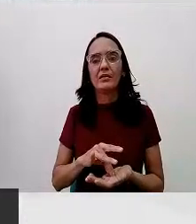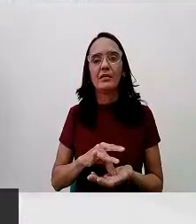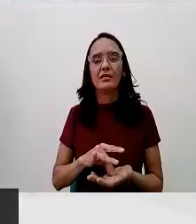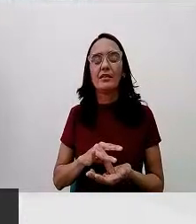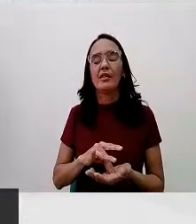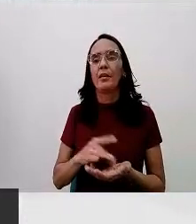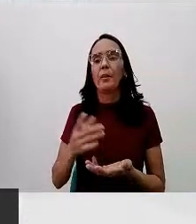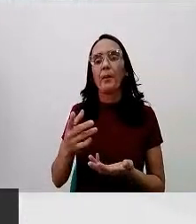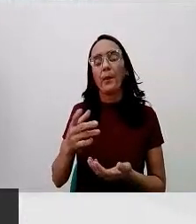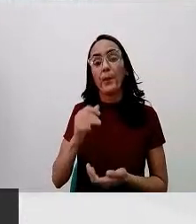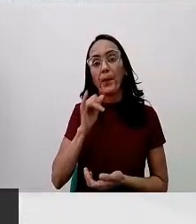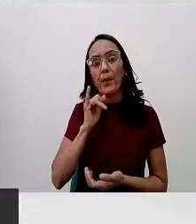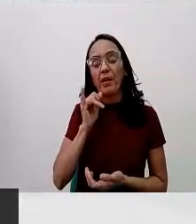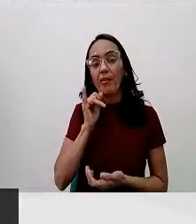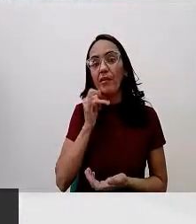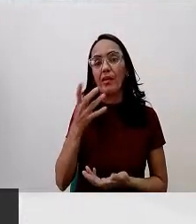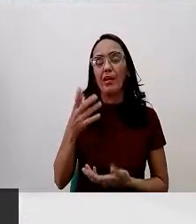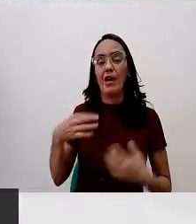aquele cara usava.